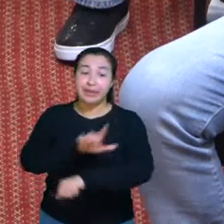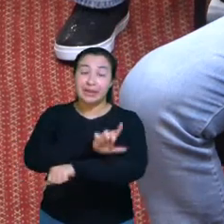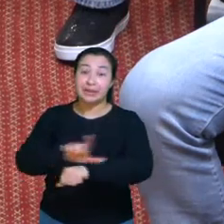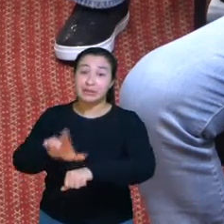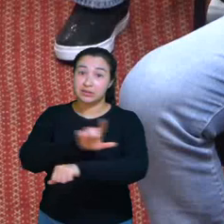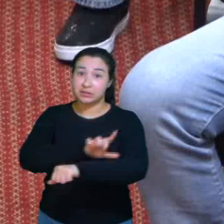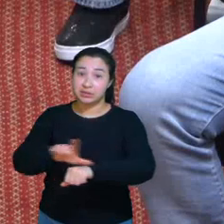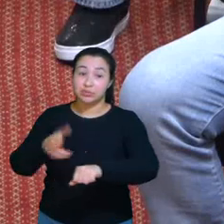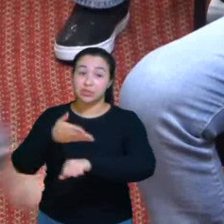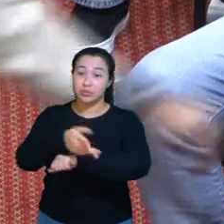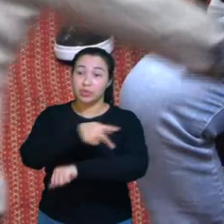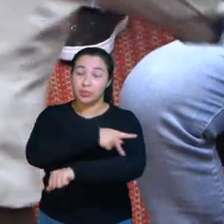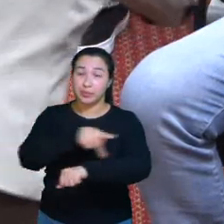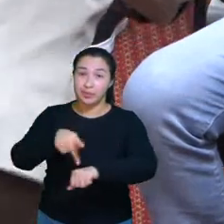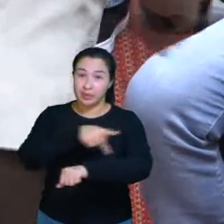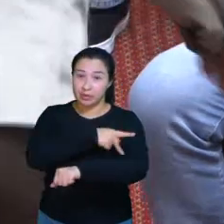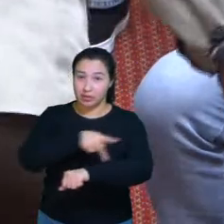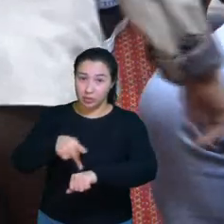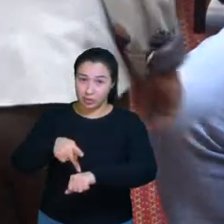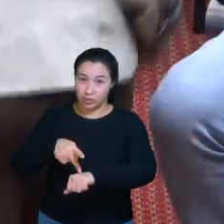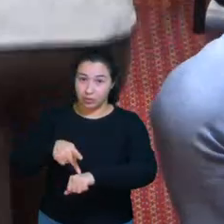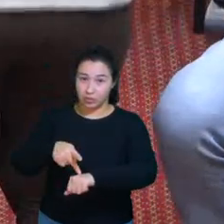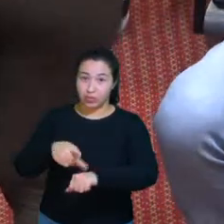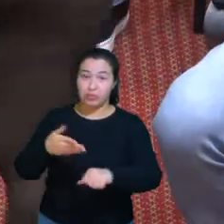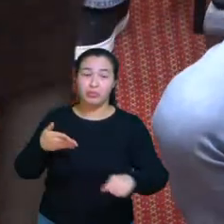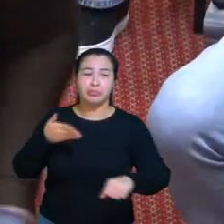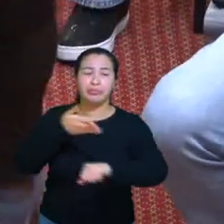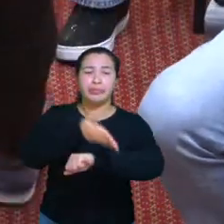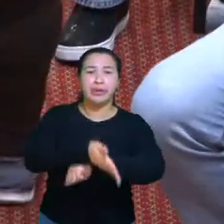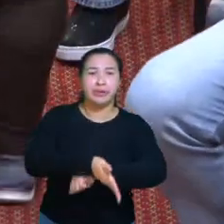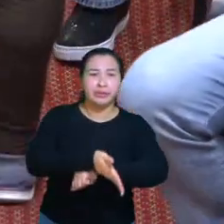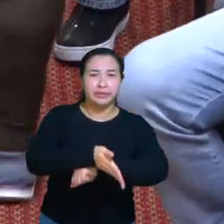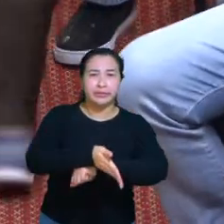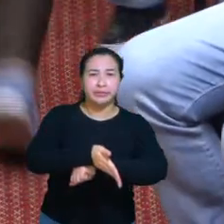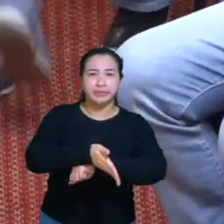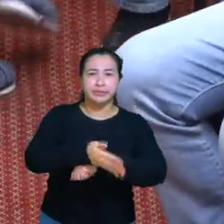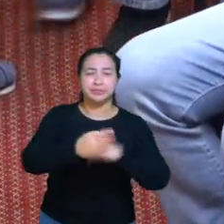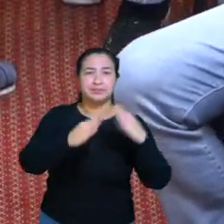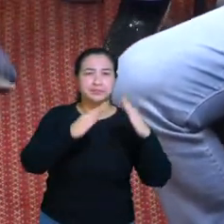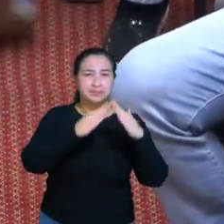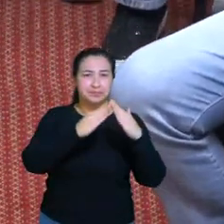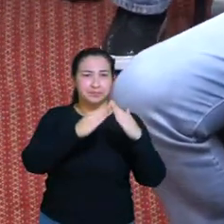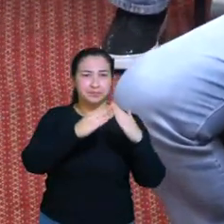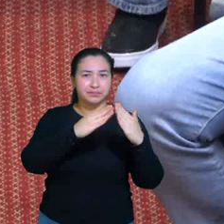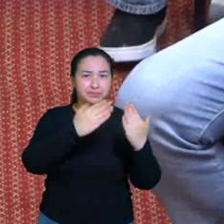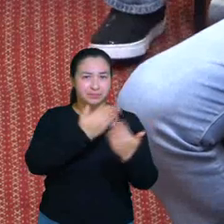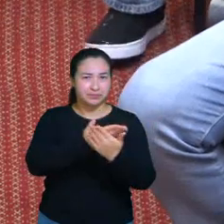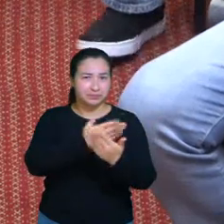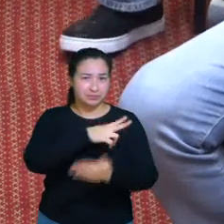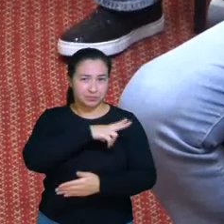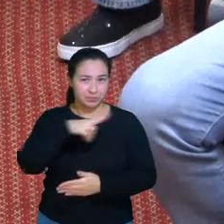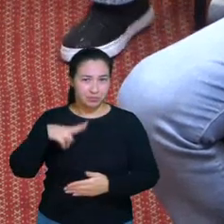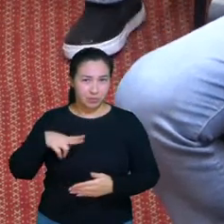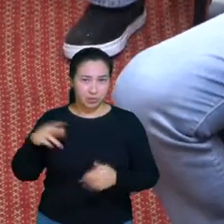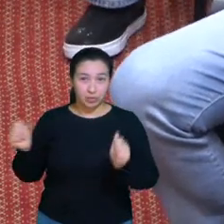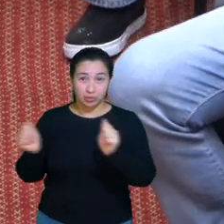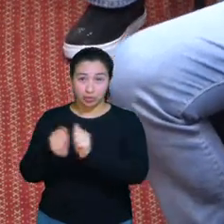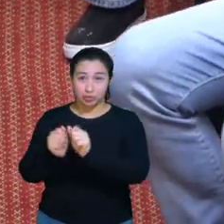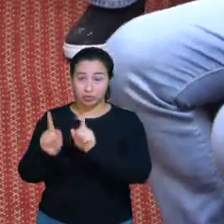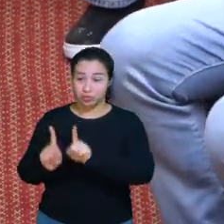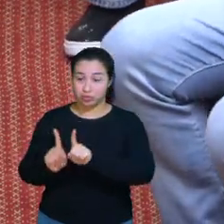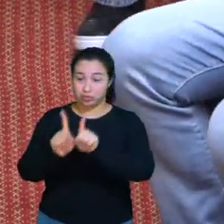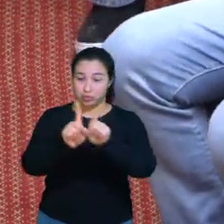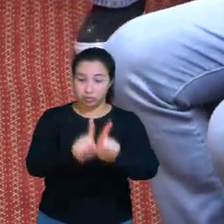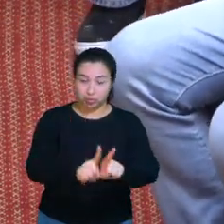pedagogo que tá em informação entra na na rede pública ele tem que entrar junto com um profissional que